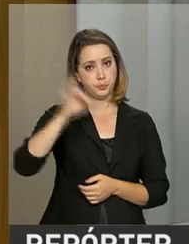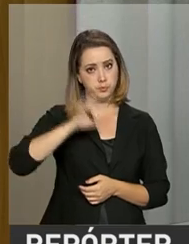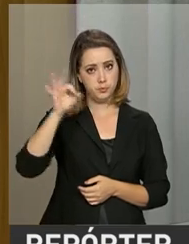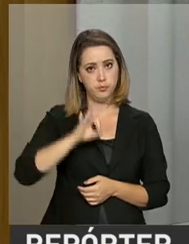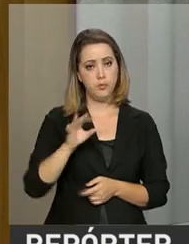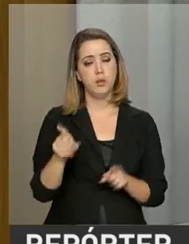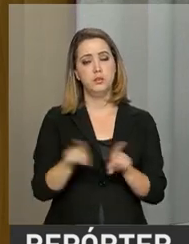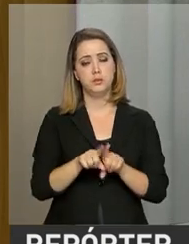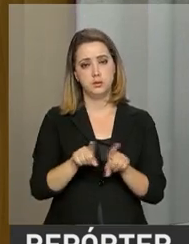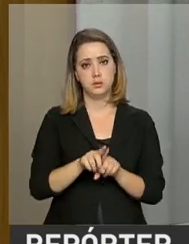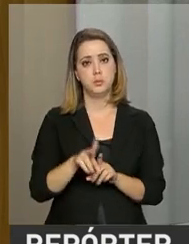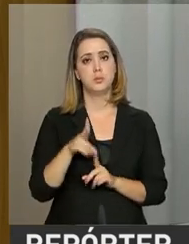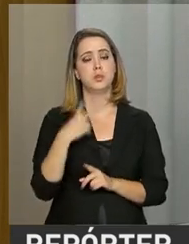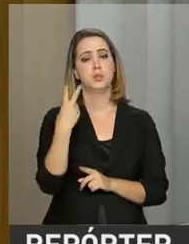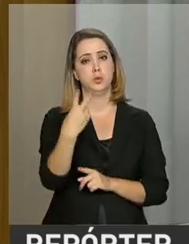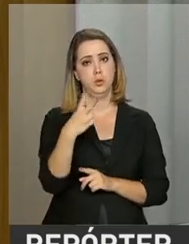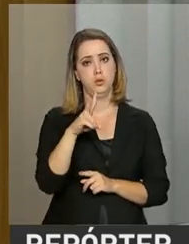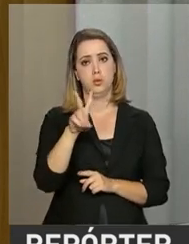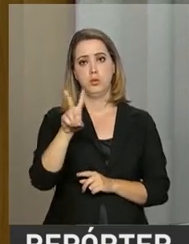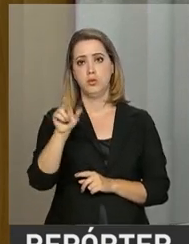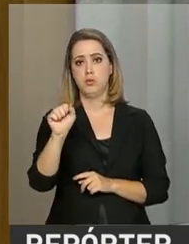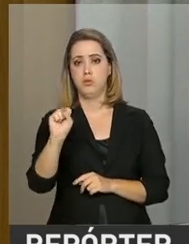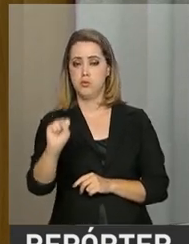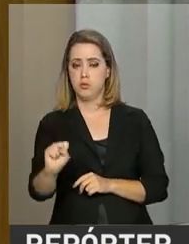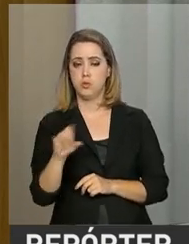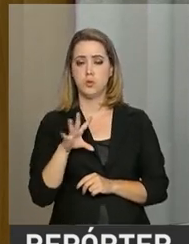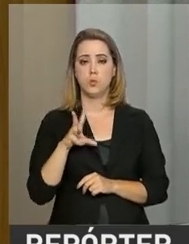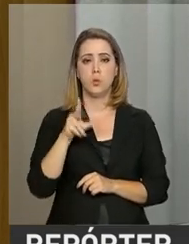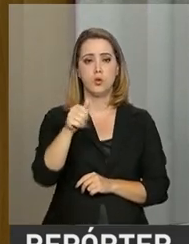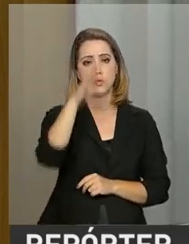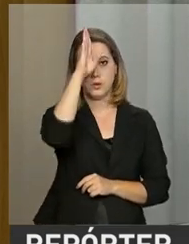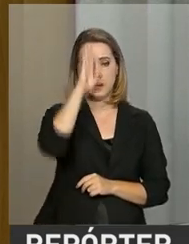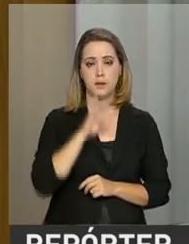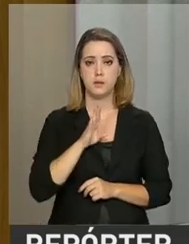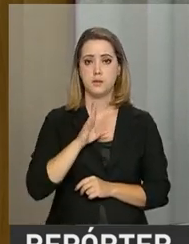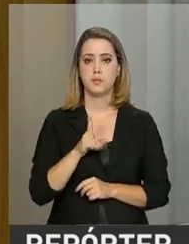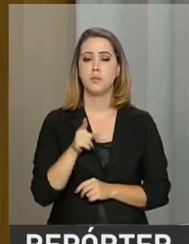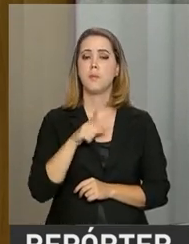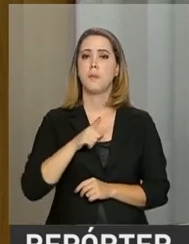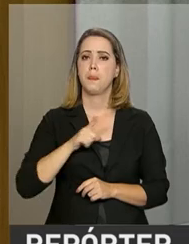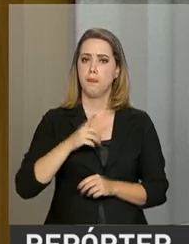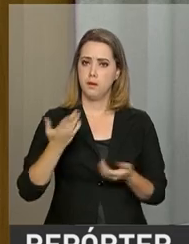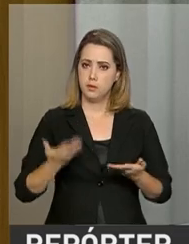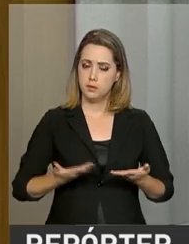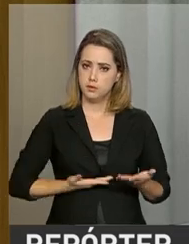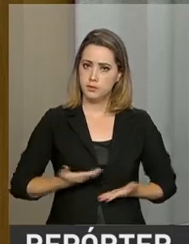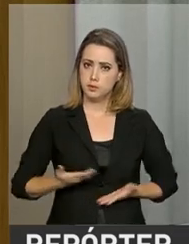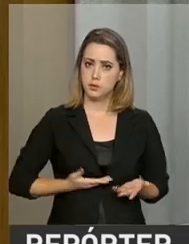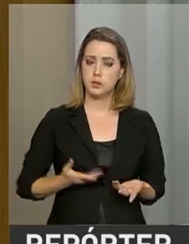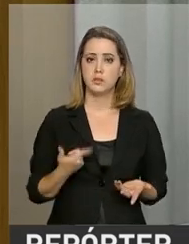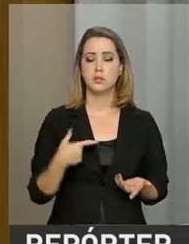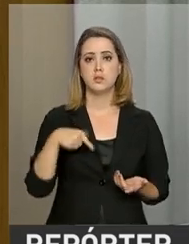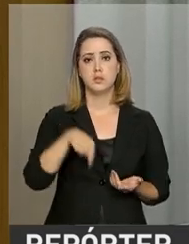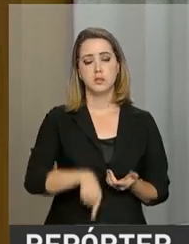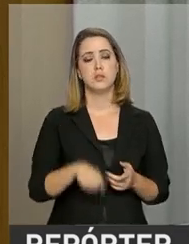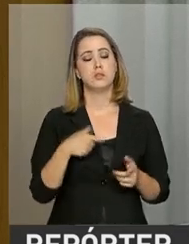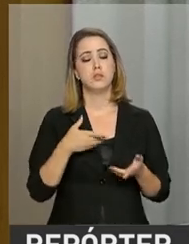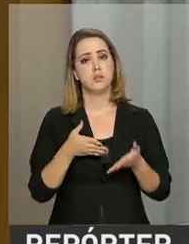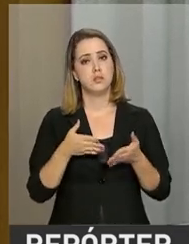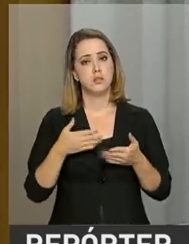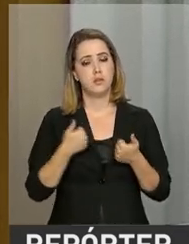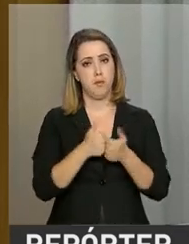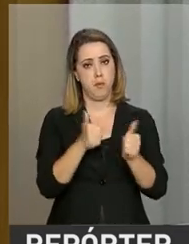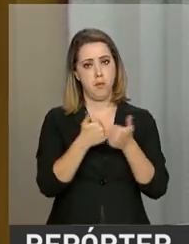duas vagas totalmente gratuita para passagens interestaduais Isso serve para transporte terrestres e para embarcações